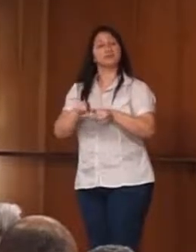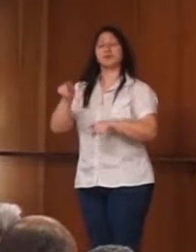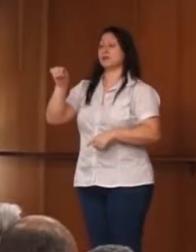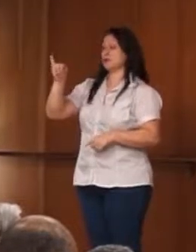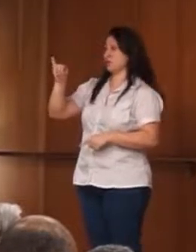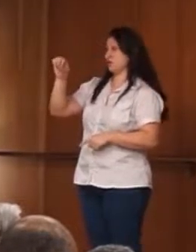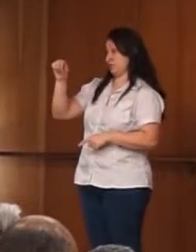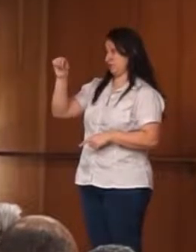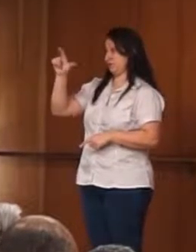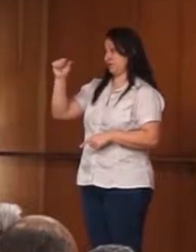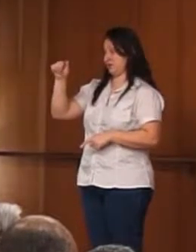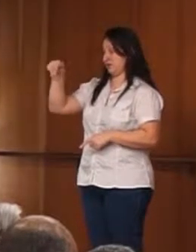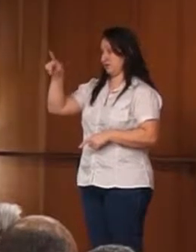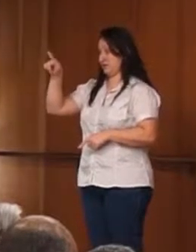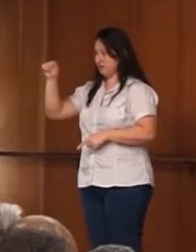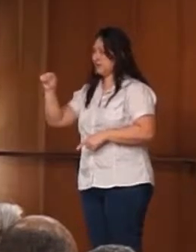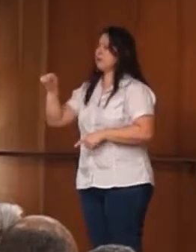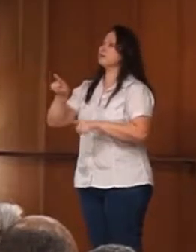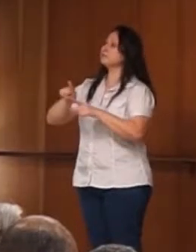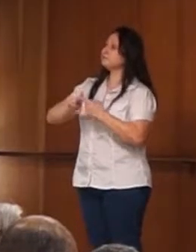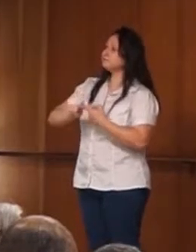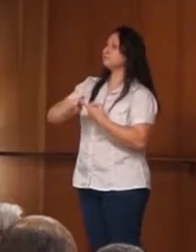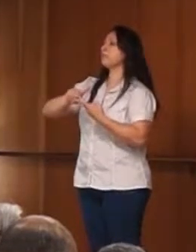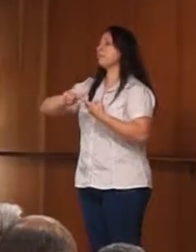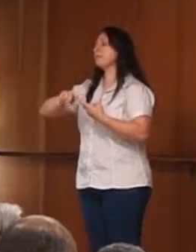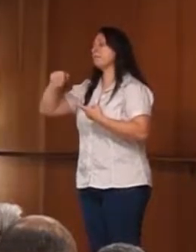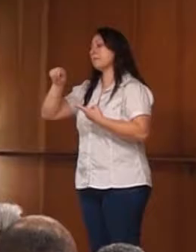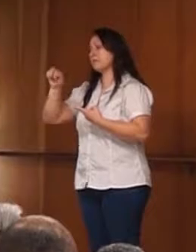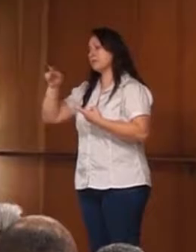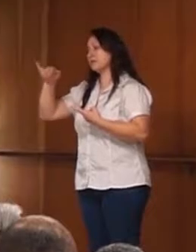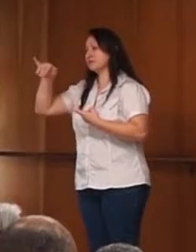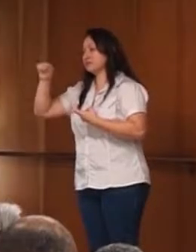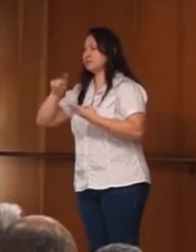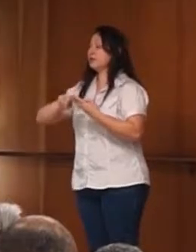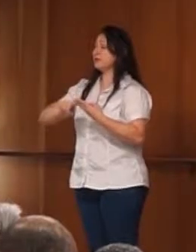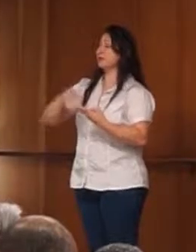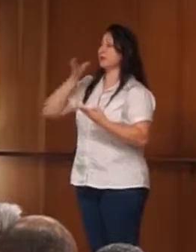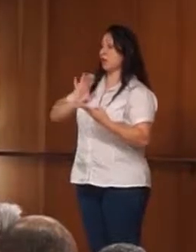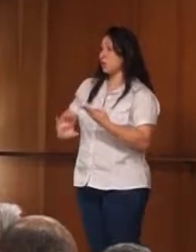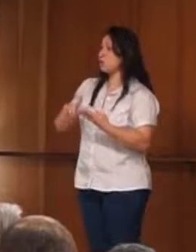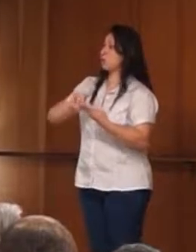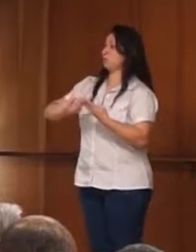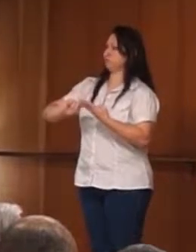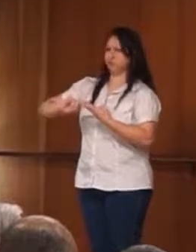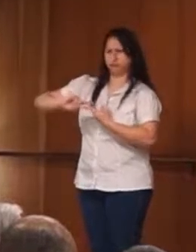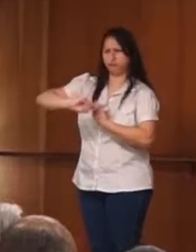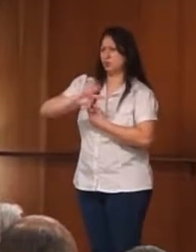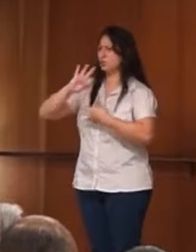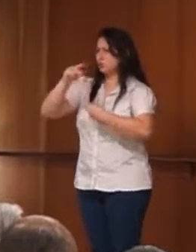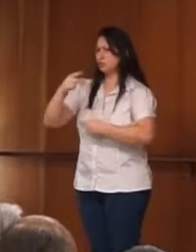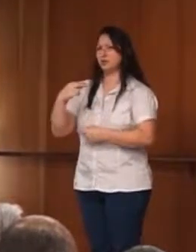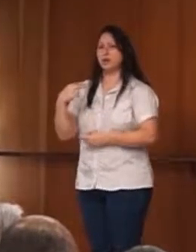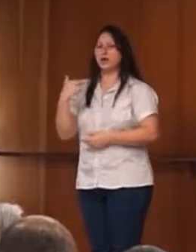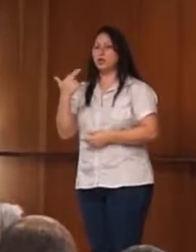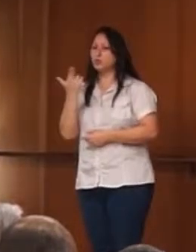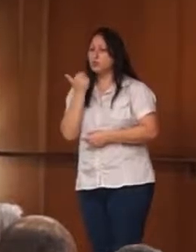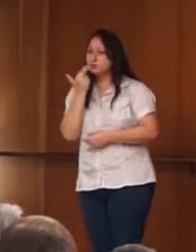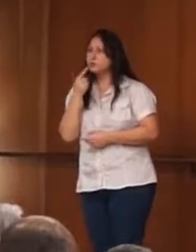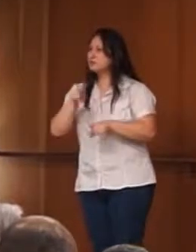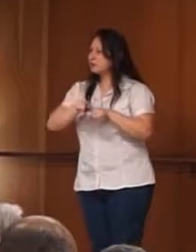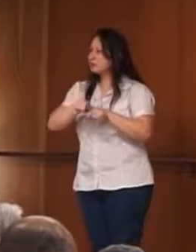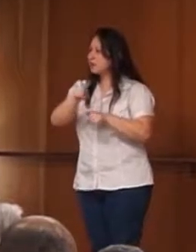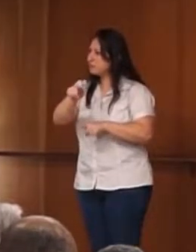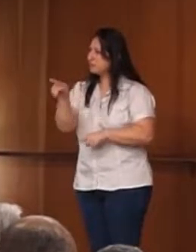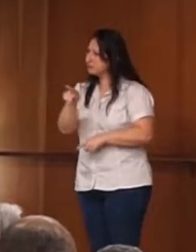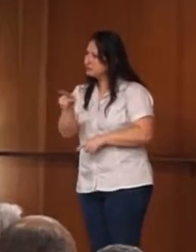Márcia Peçanha, a professora Cristina Delu, nossa diretora da Faculdade de Nutrição, a professora